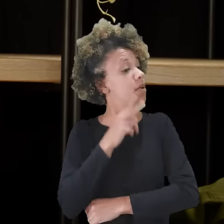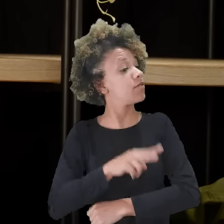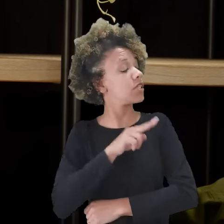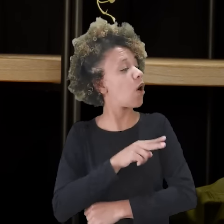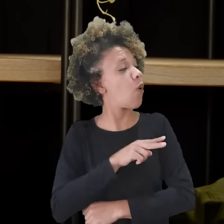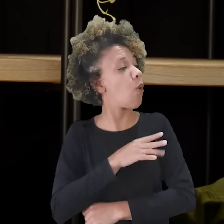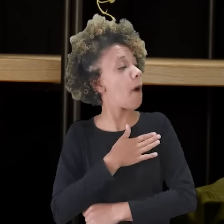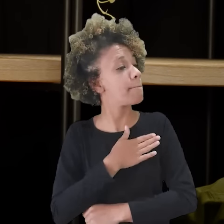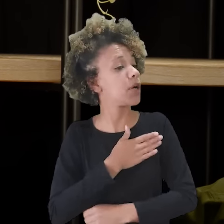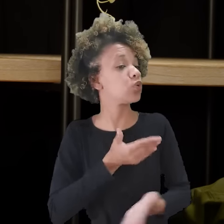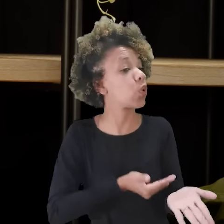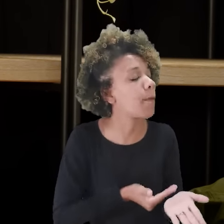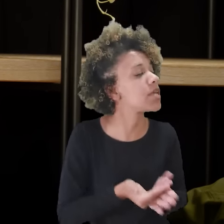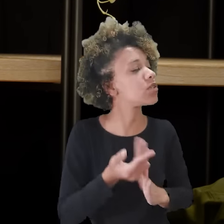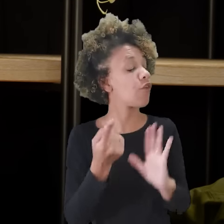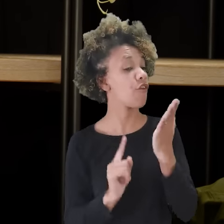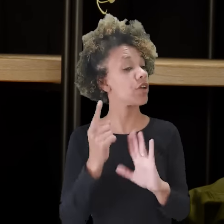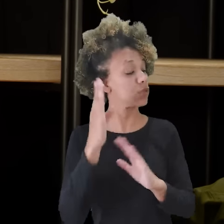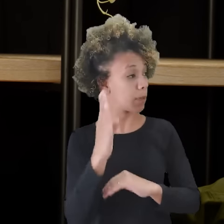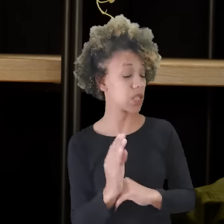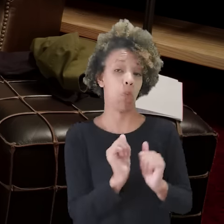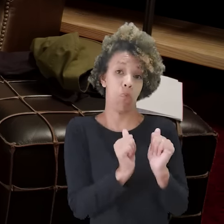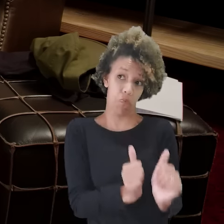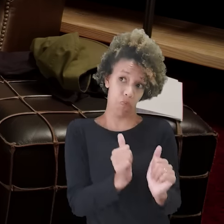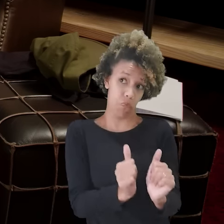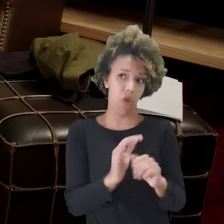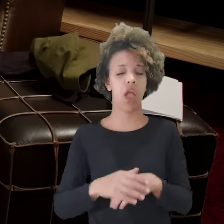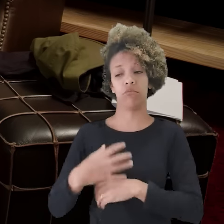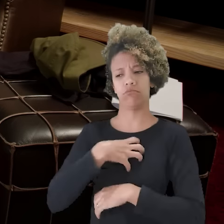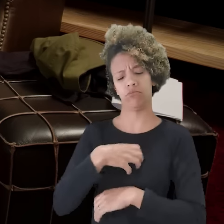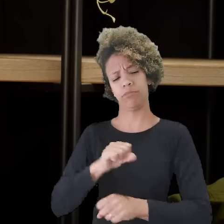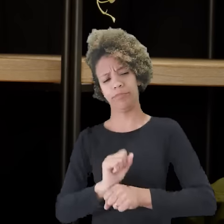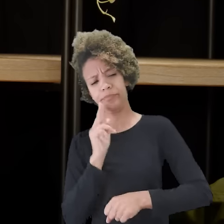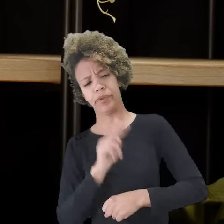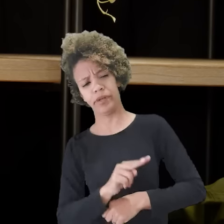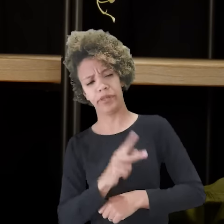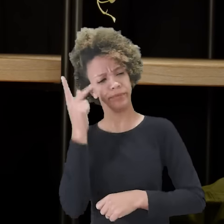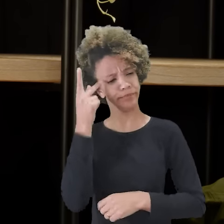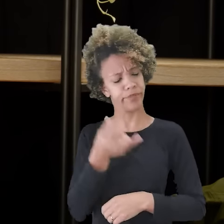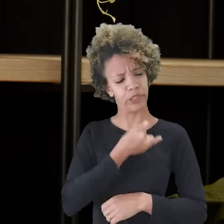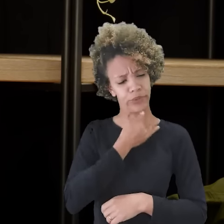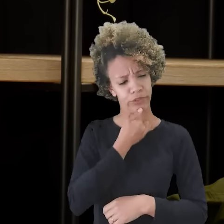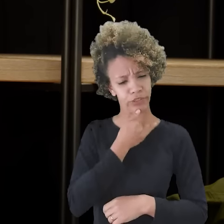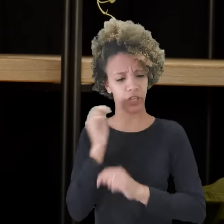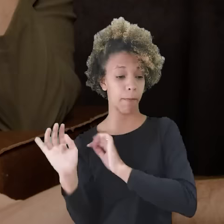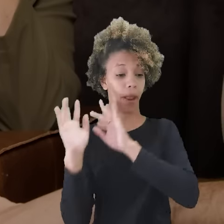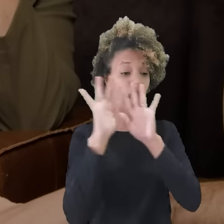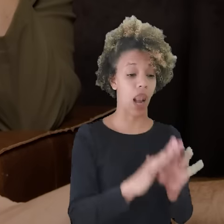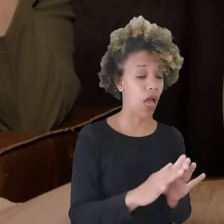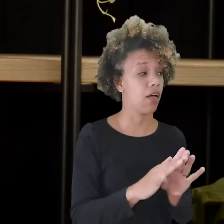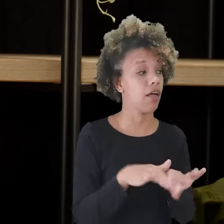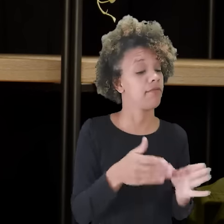visão foi um grande iniciador do carnaval brasileiro beleza aí de repente Salvador falou pera aí os paulistas estão tristes a galera foi para lá